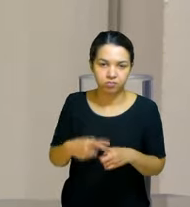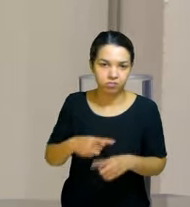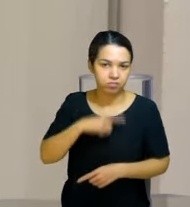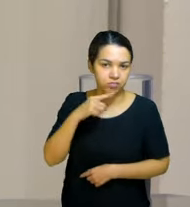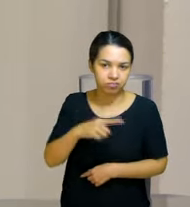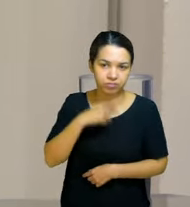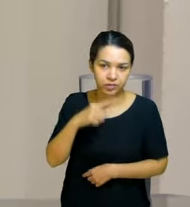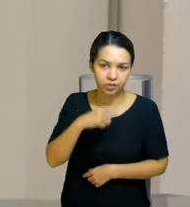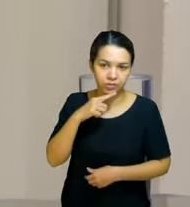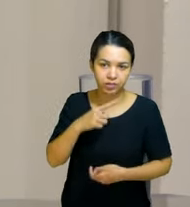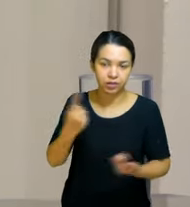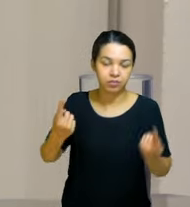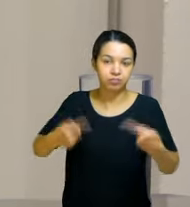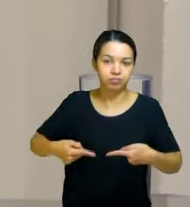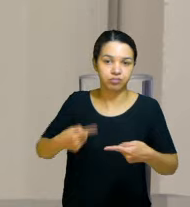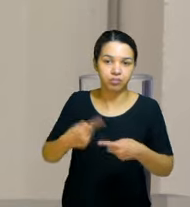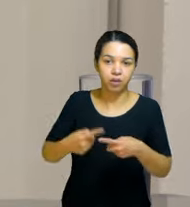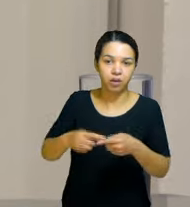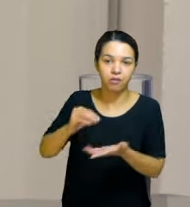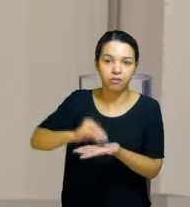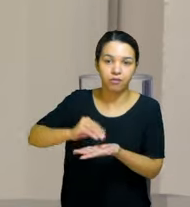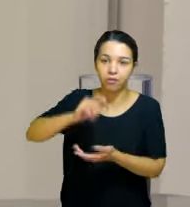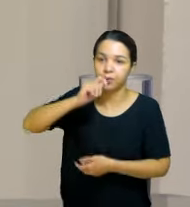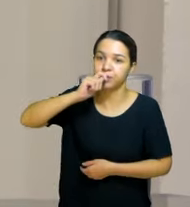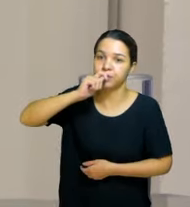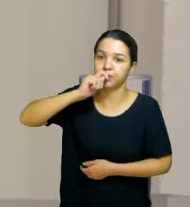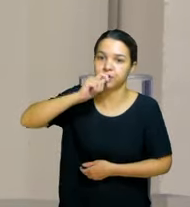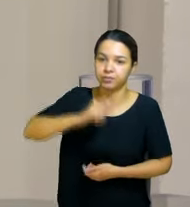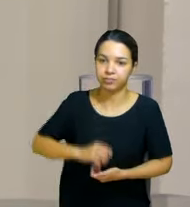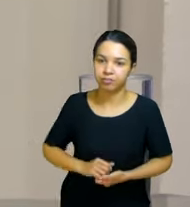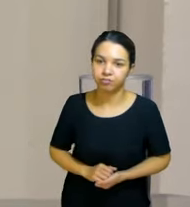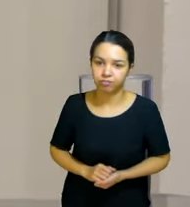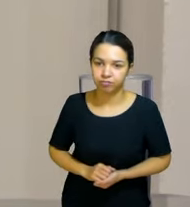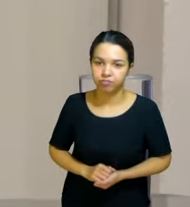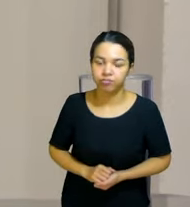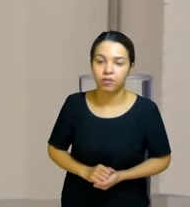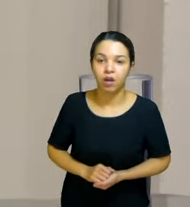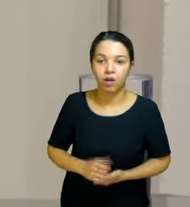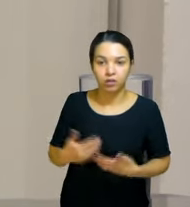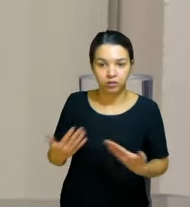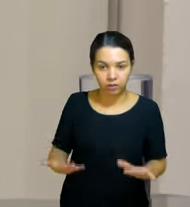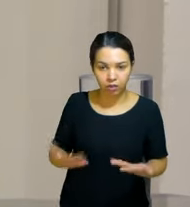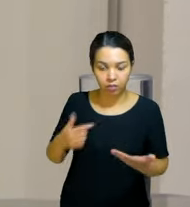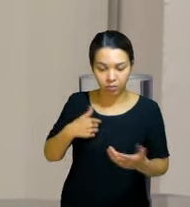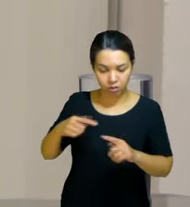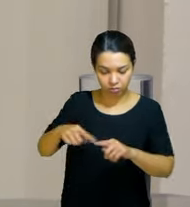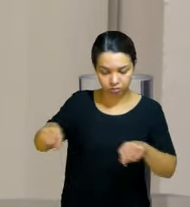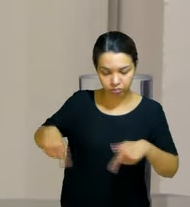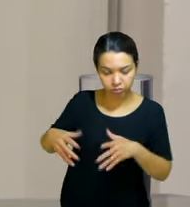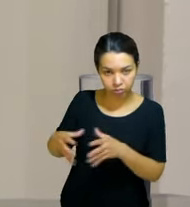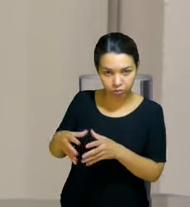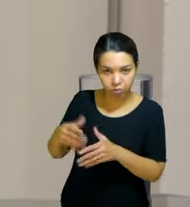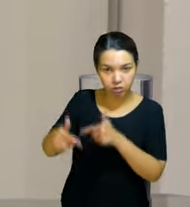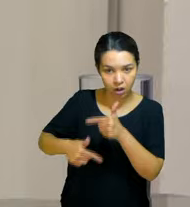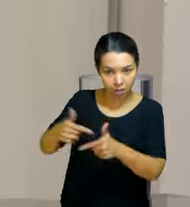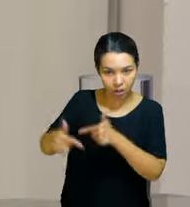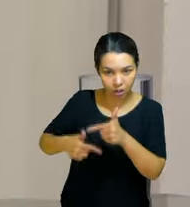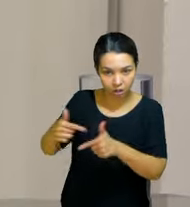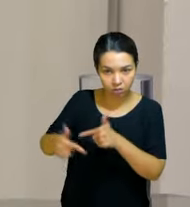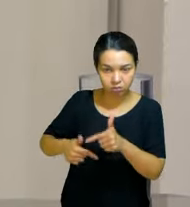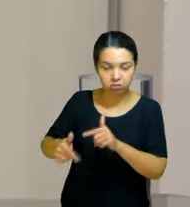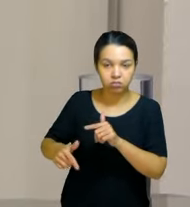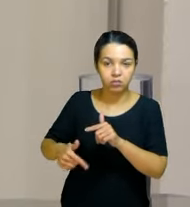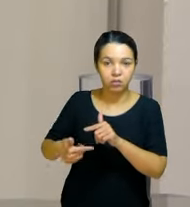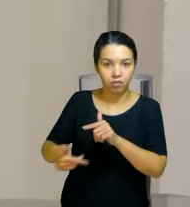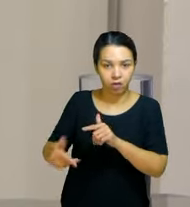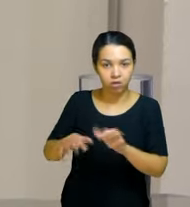falta da arbitragem. Meu gabinete já está trabalhando numa legislação. Eu peço